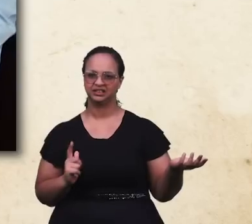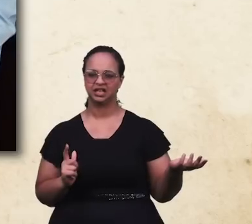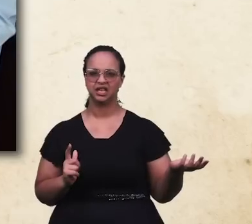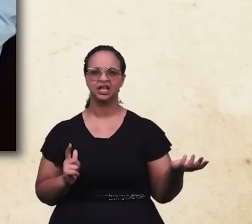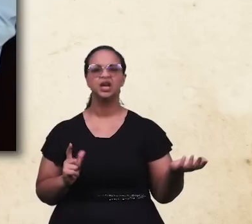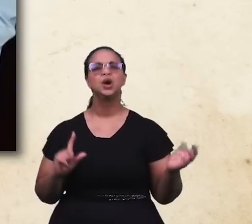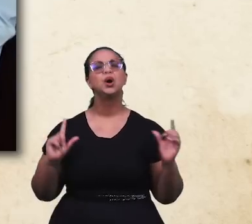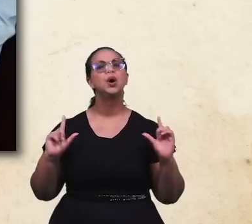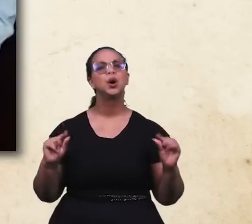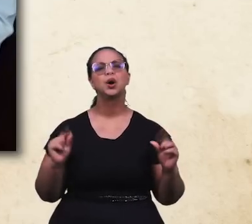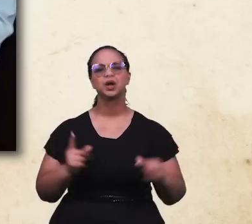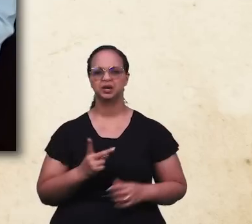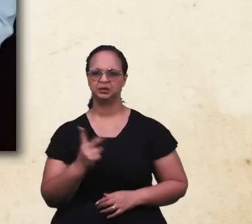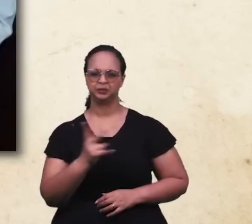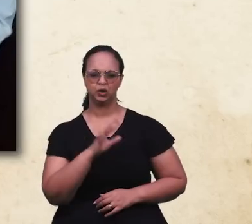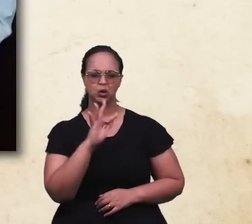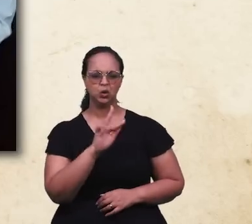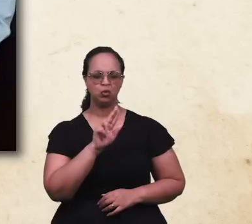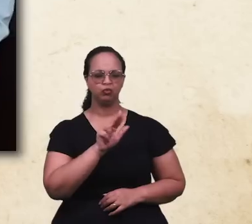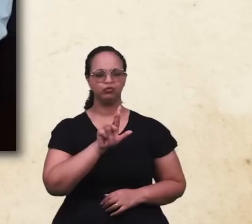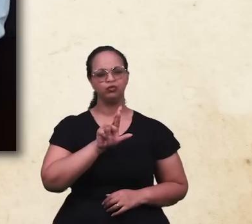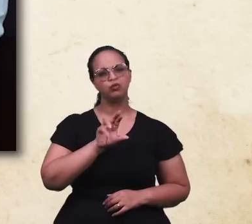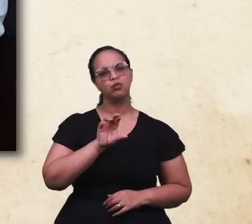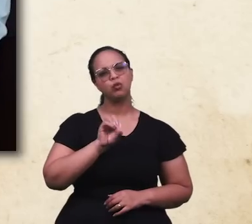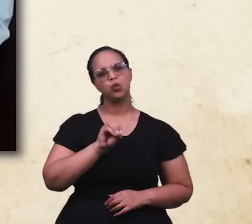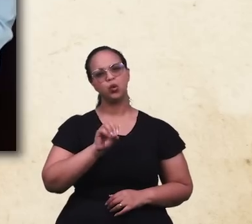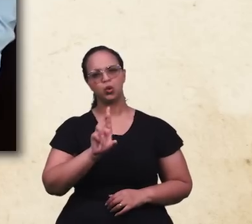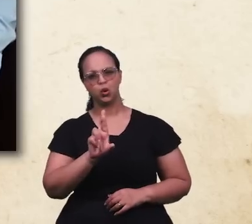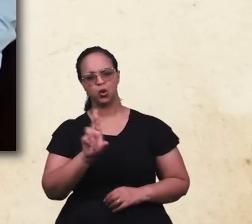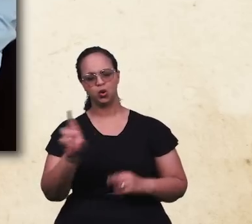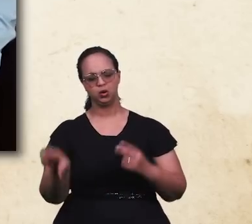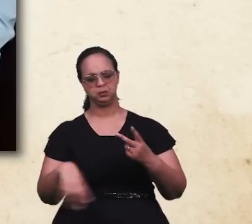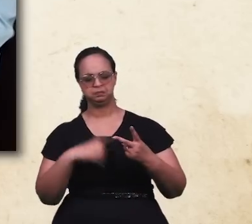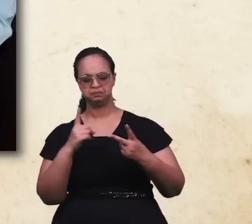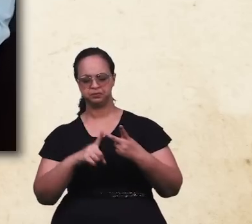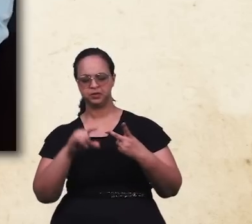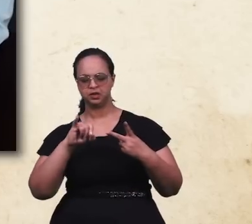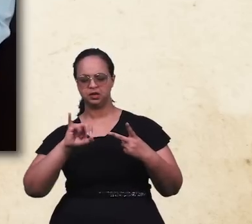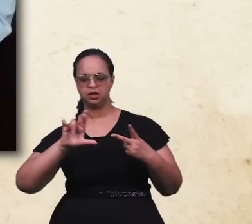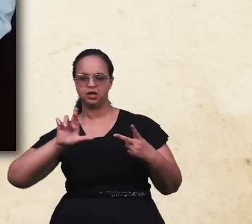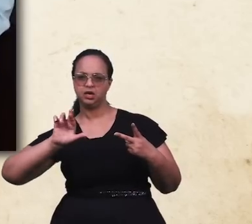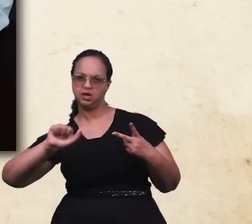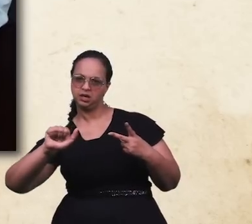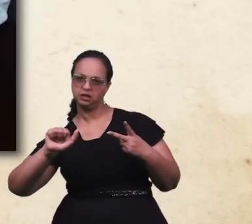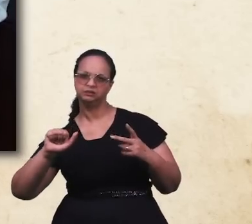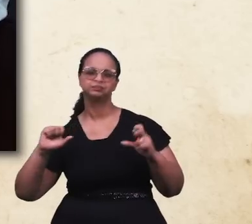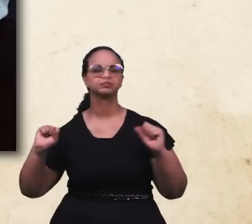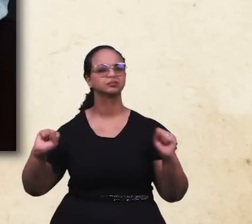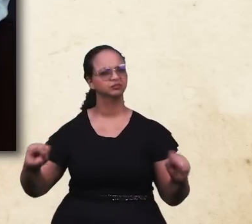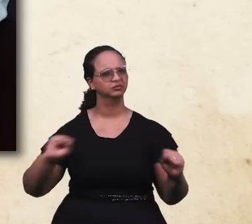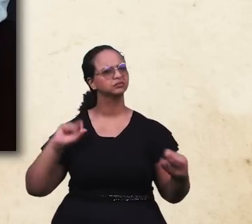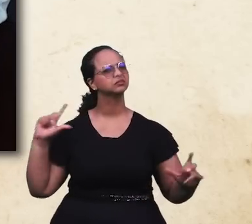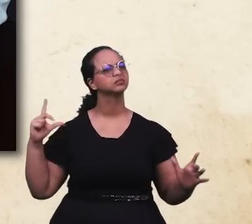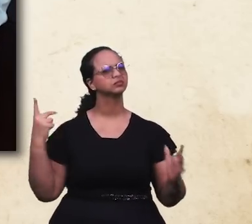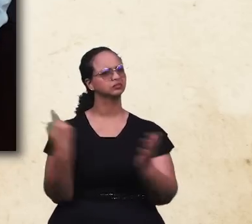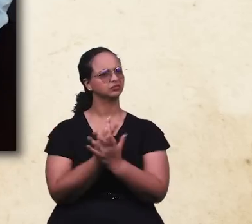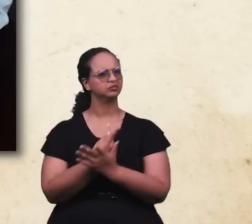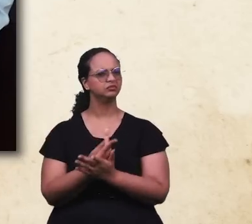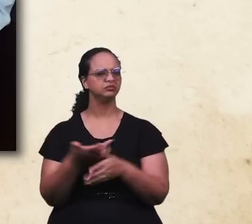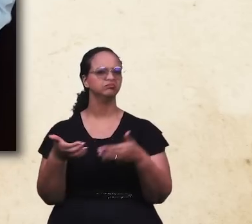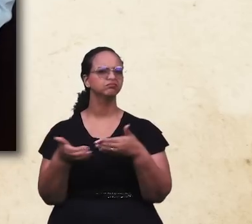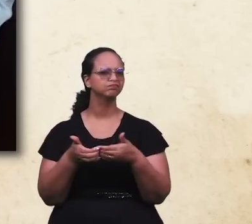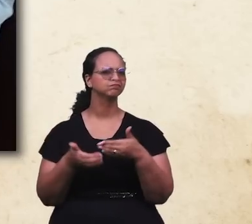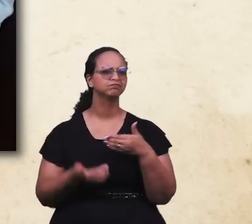ira. As coisas, dois sentimentos que são provocados e que podem levar as